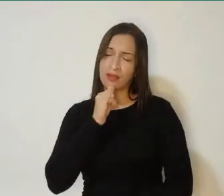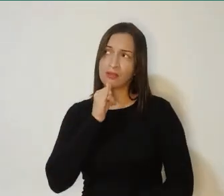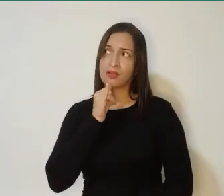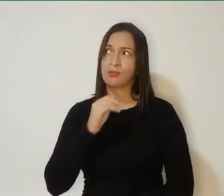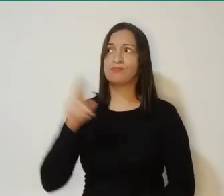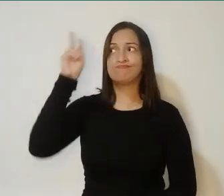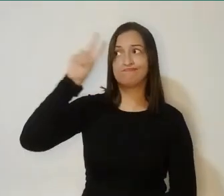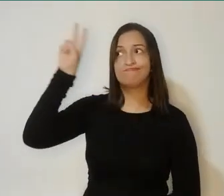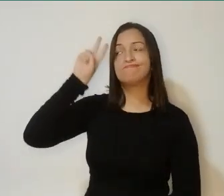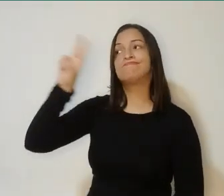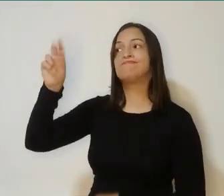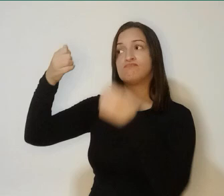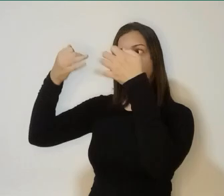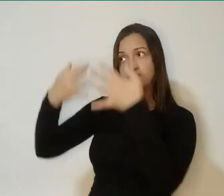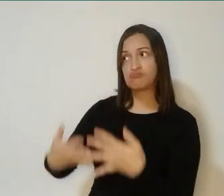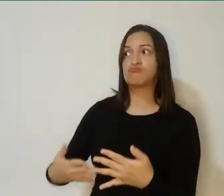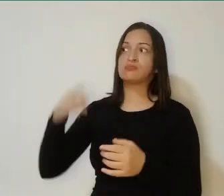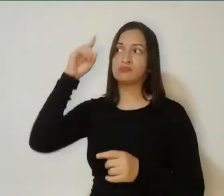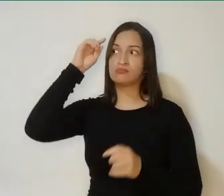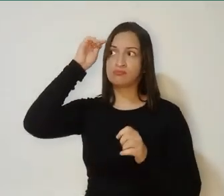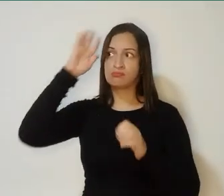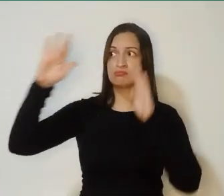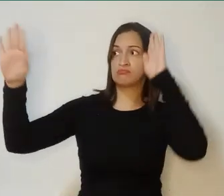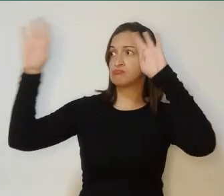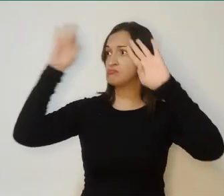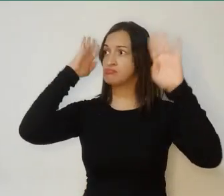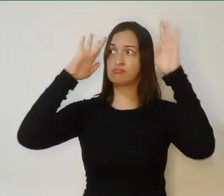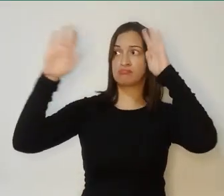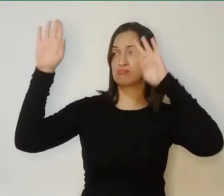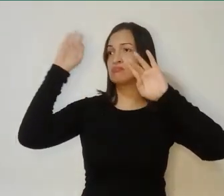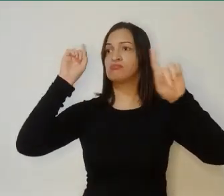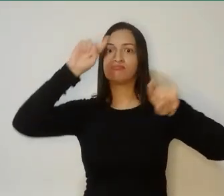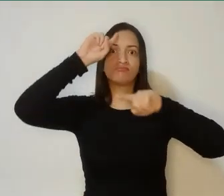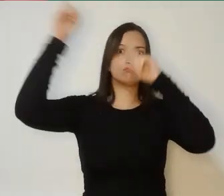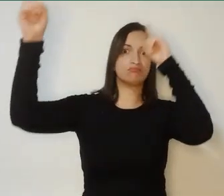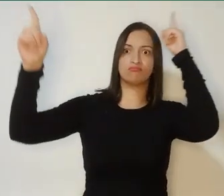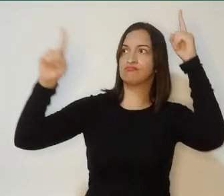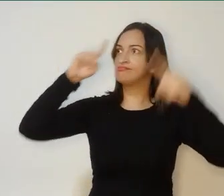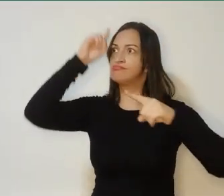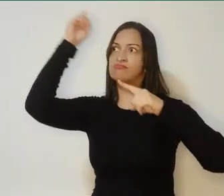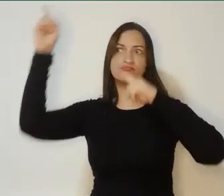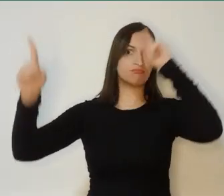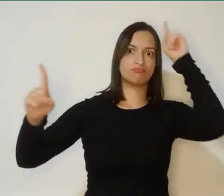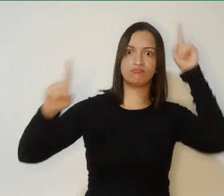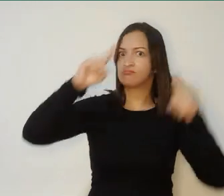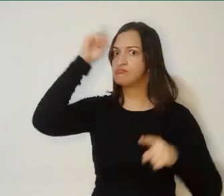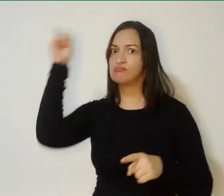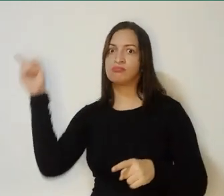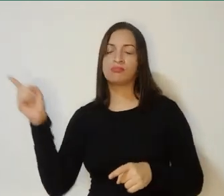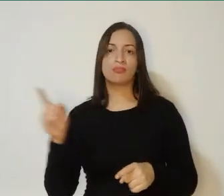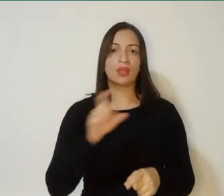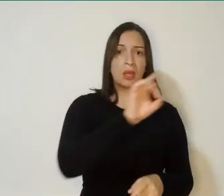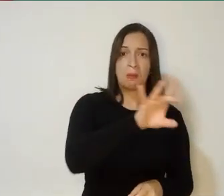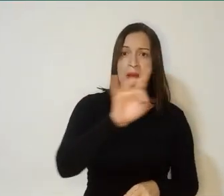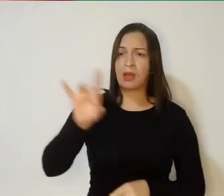contar qualquer história. Ele pode ser fantasioso, ele pode criar coisas inimagináveis, ele